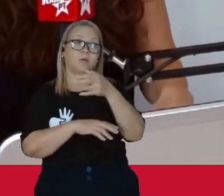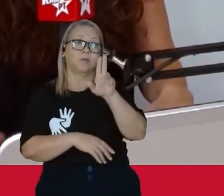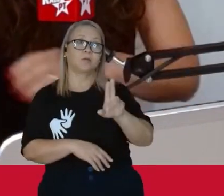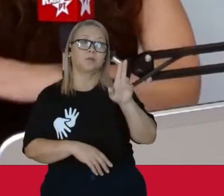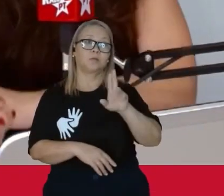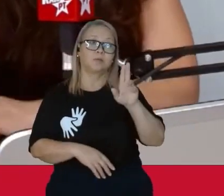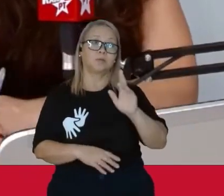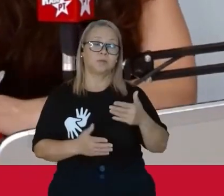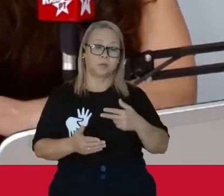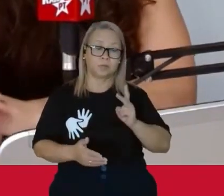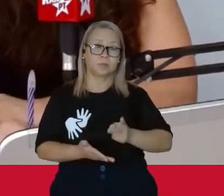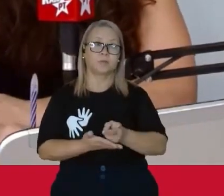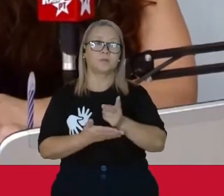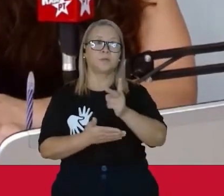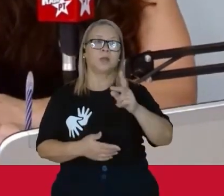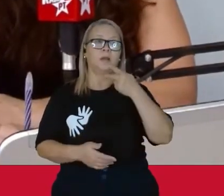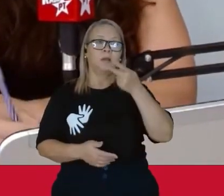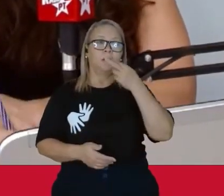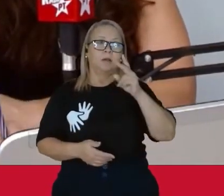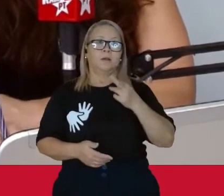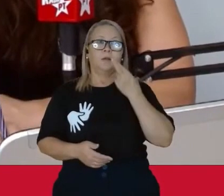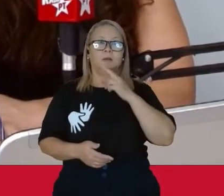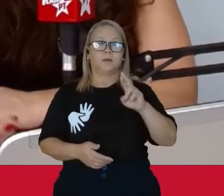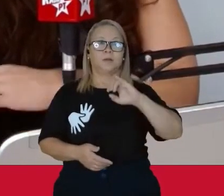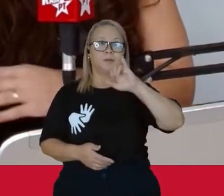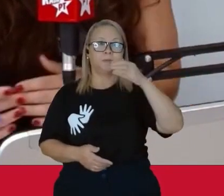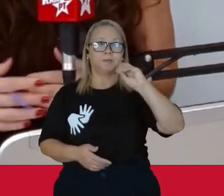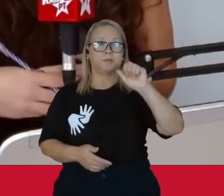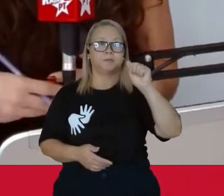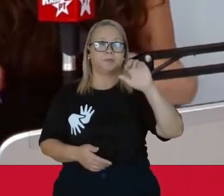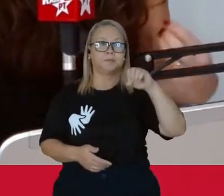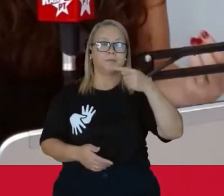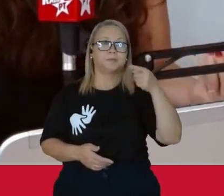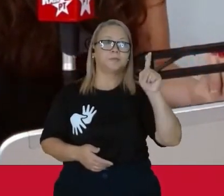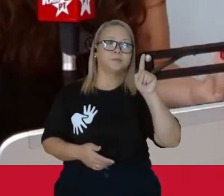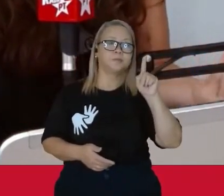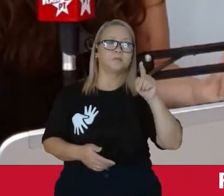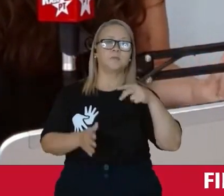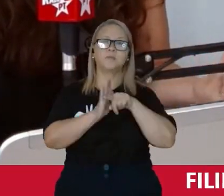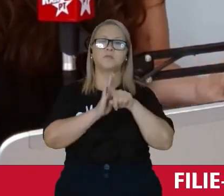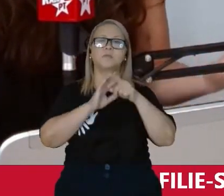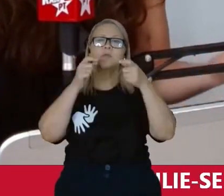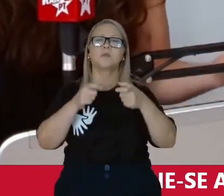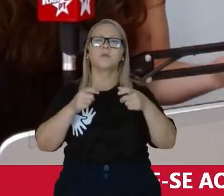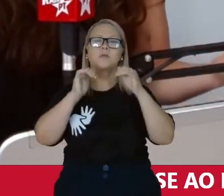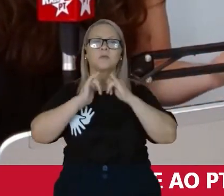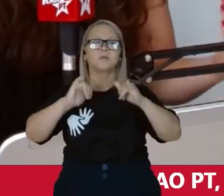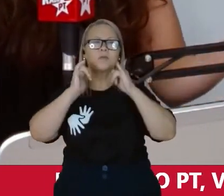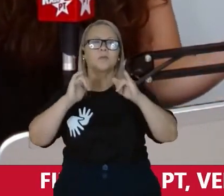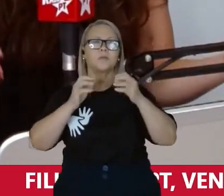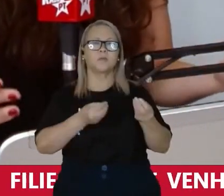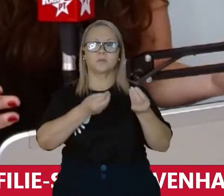com frequência. Isso que você falou agora responde à pergunta do João Ricardo Roque, que pergunta onde são verificadas as informações para passar